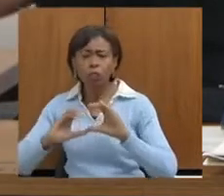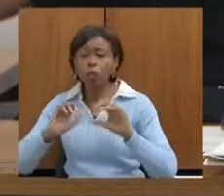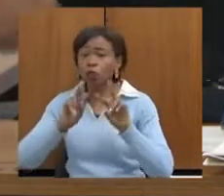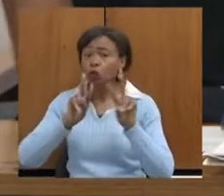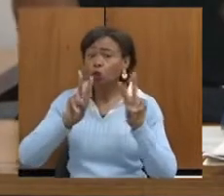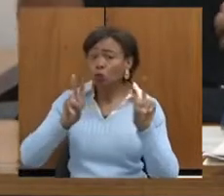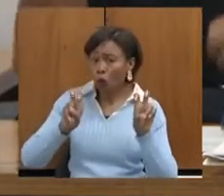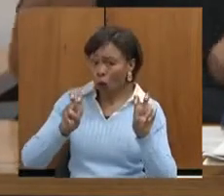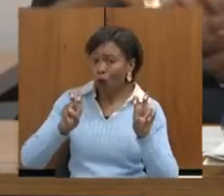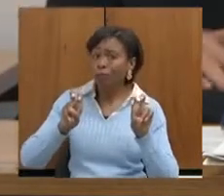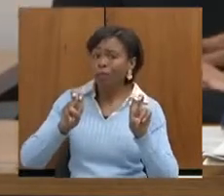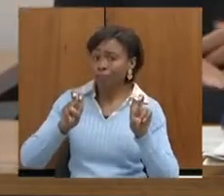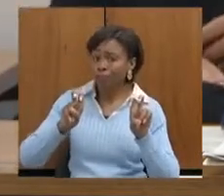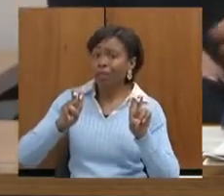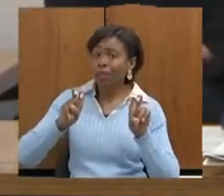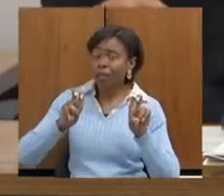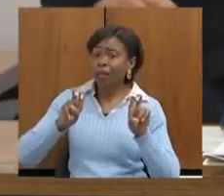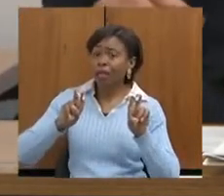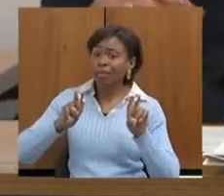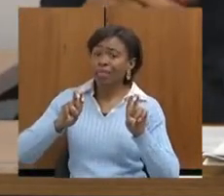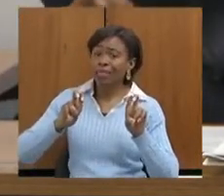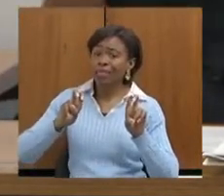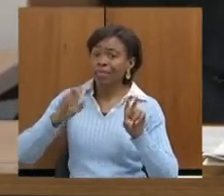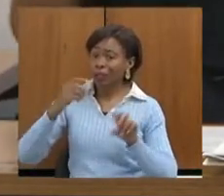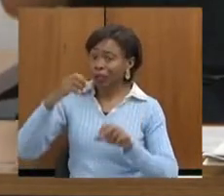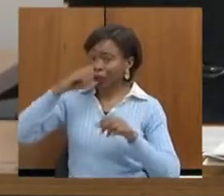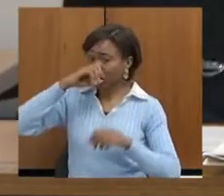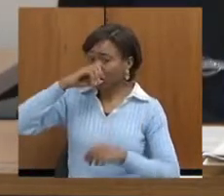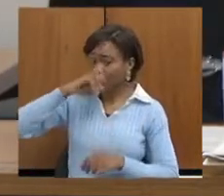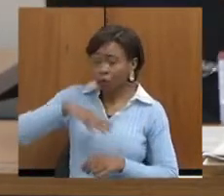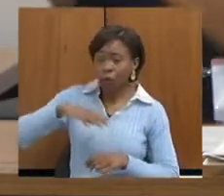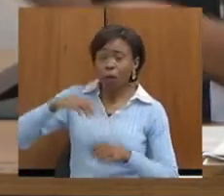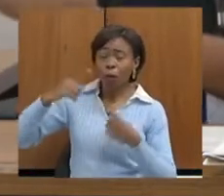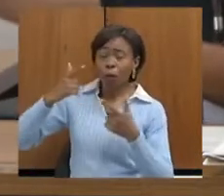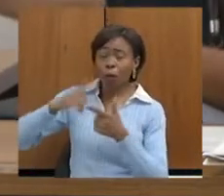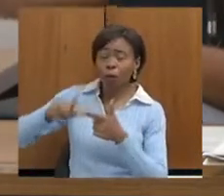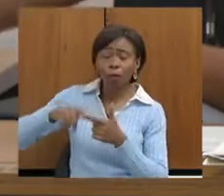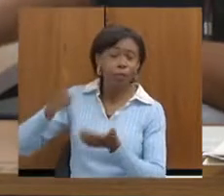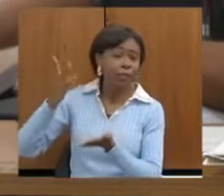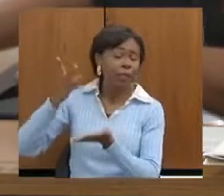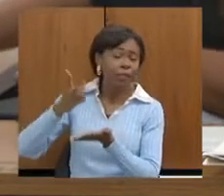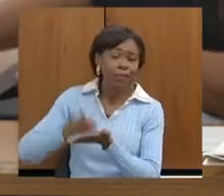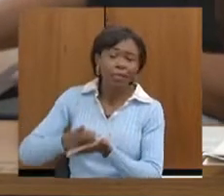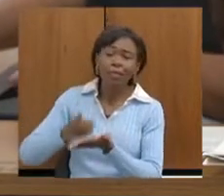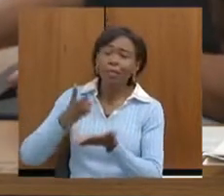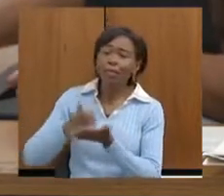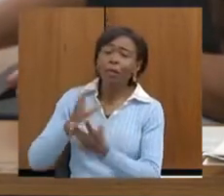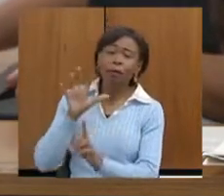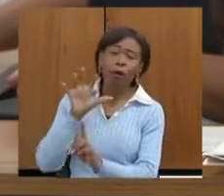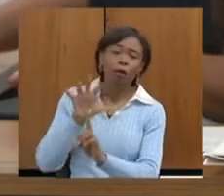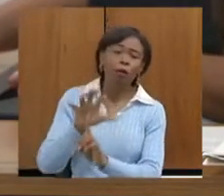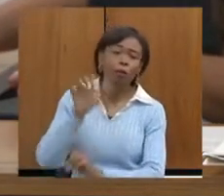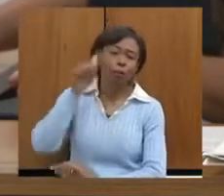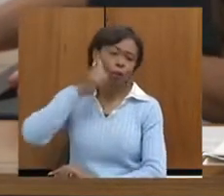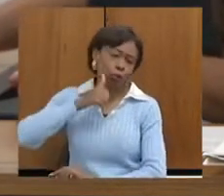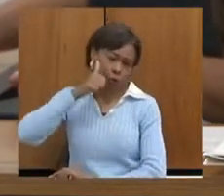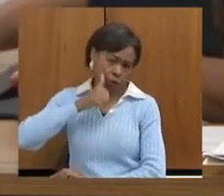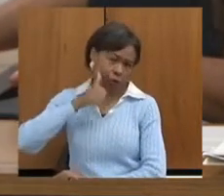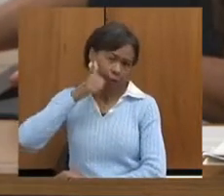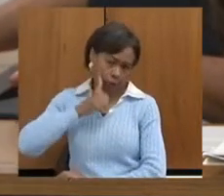violações continuadas que as mulheres atingidas são representantes